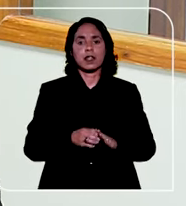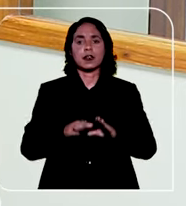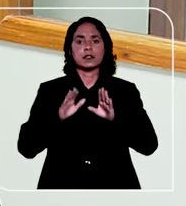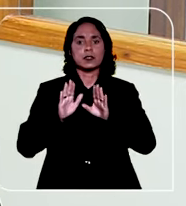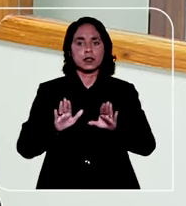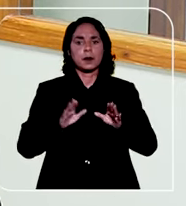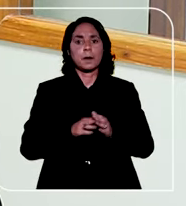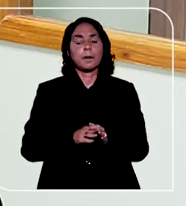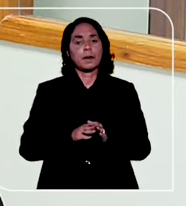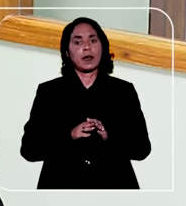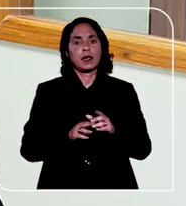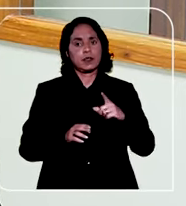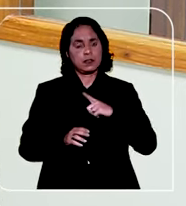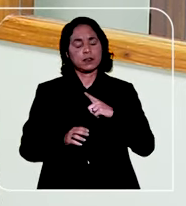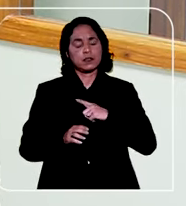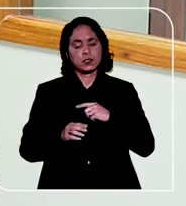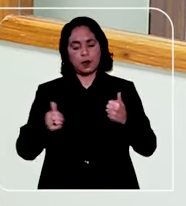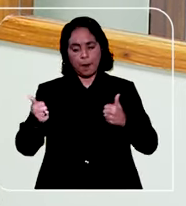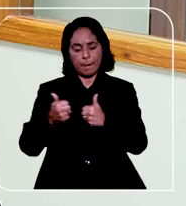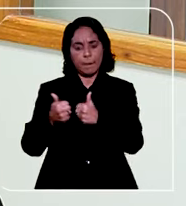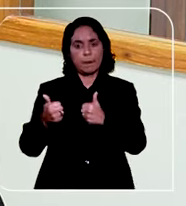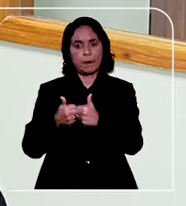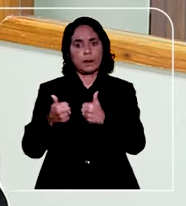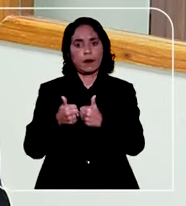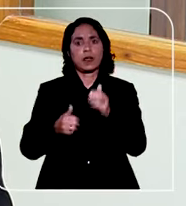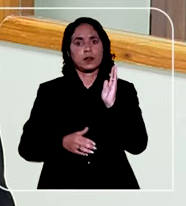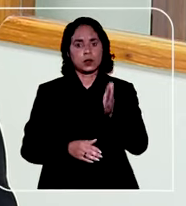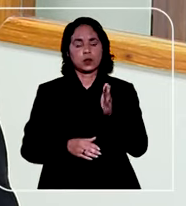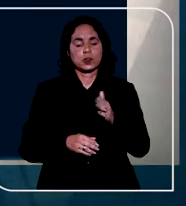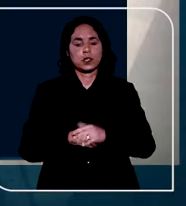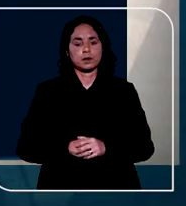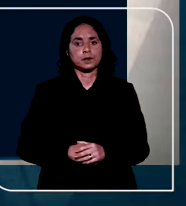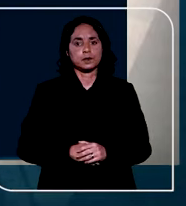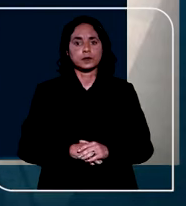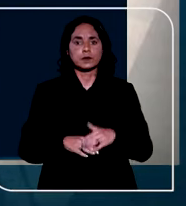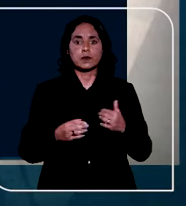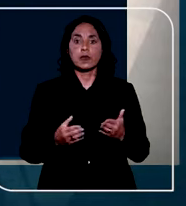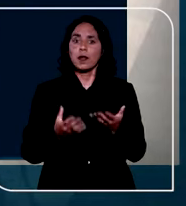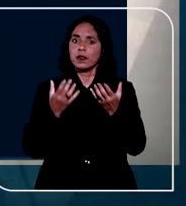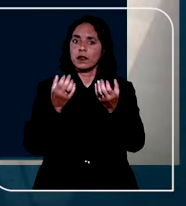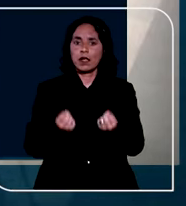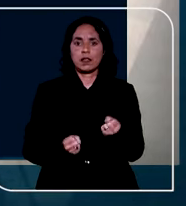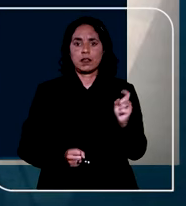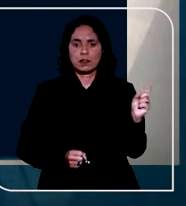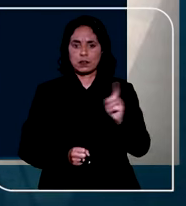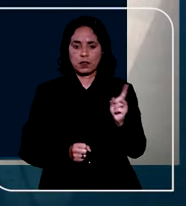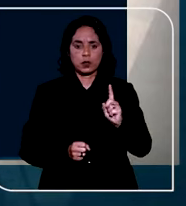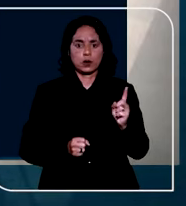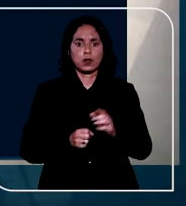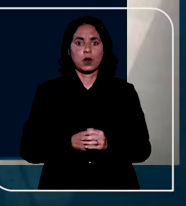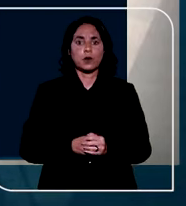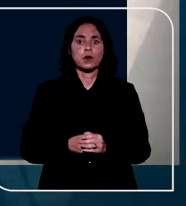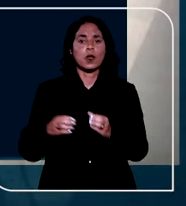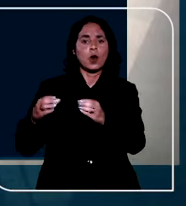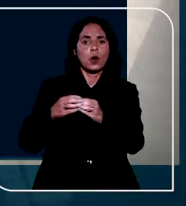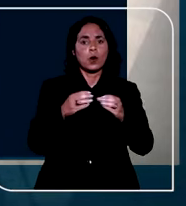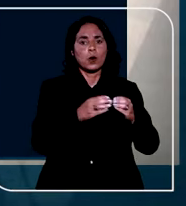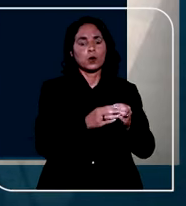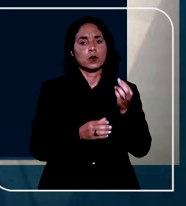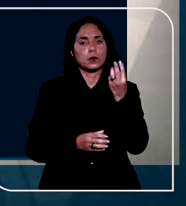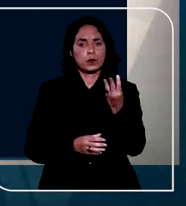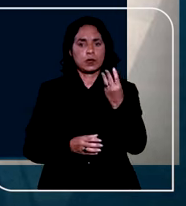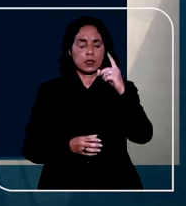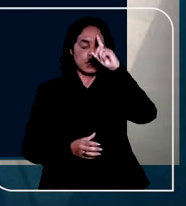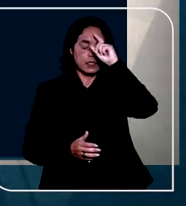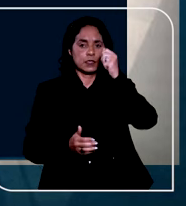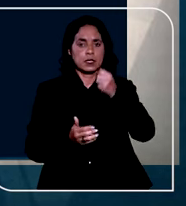morava embora pertencesse à mesma região de Saúde ao negar provimento ao recurso da operadora a terceira turma